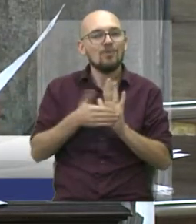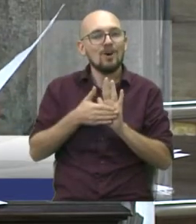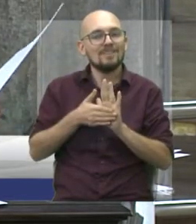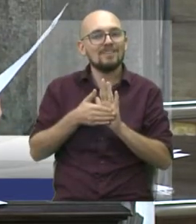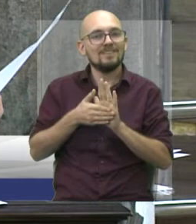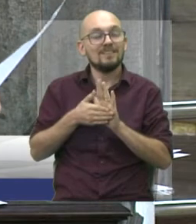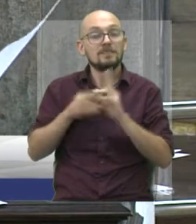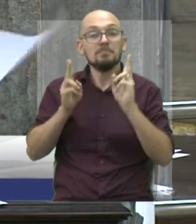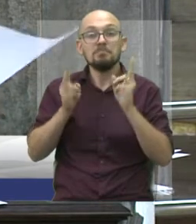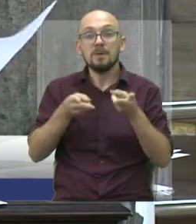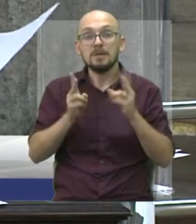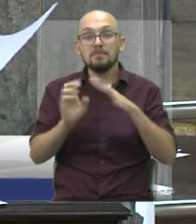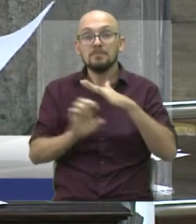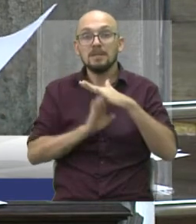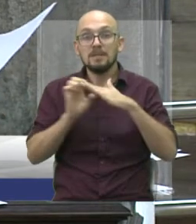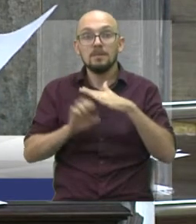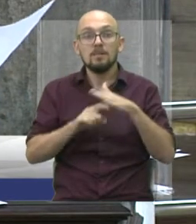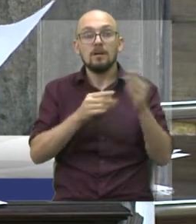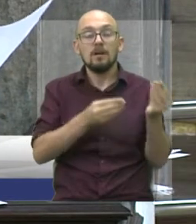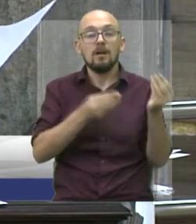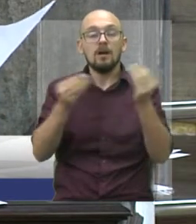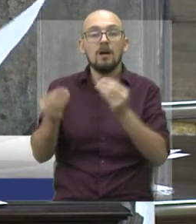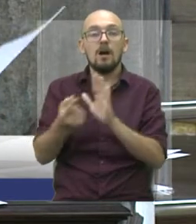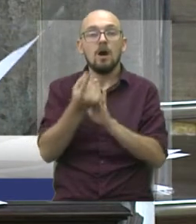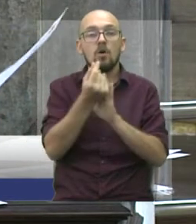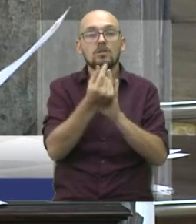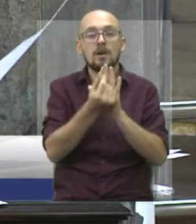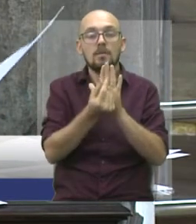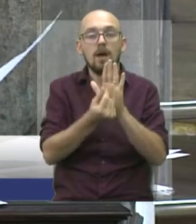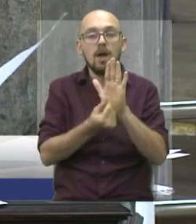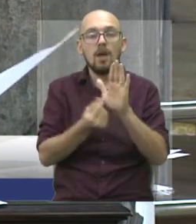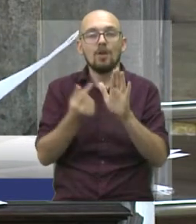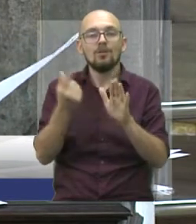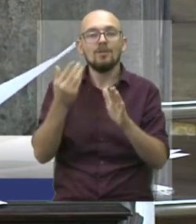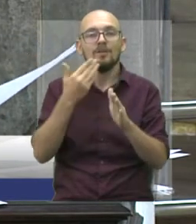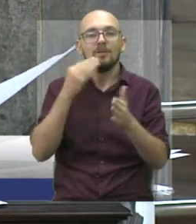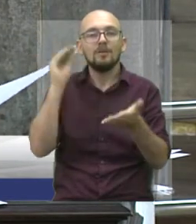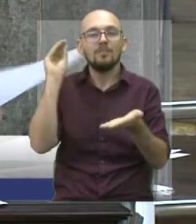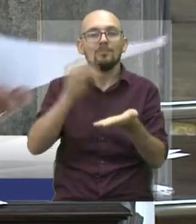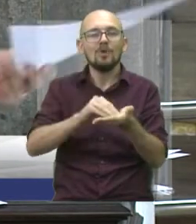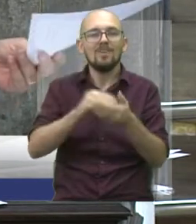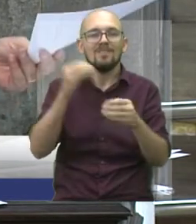empresa dando orçamento de implantação de válvulas redutoras.